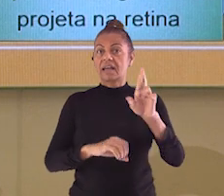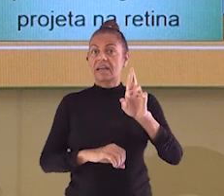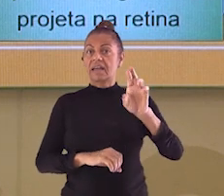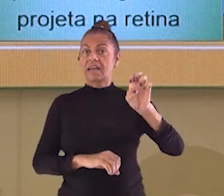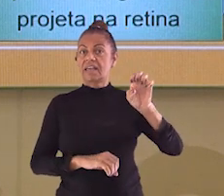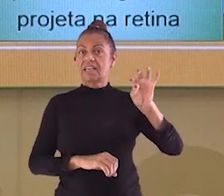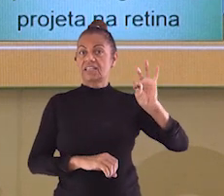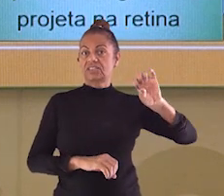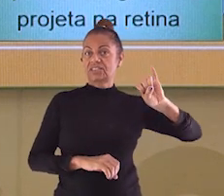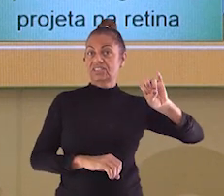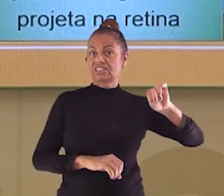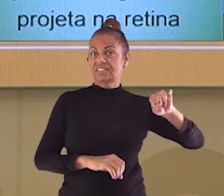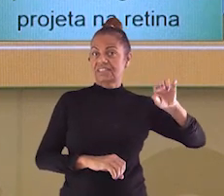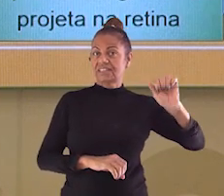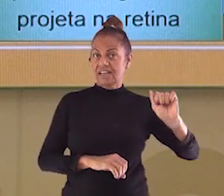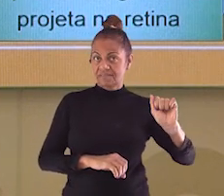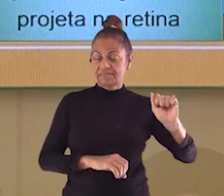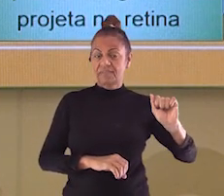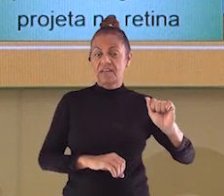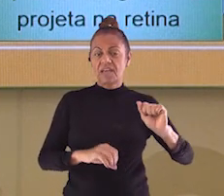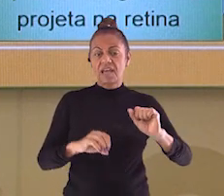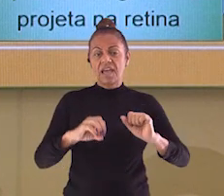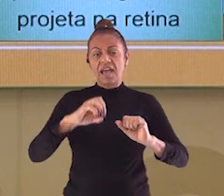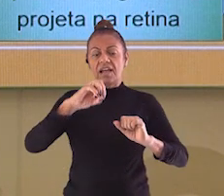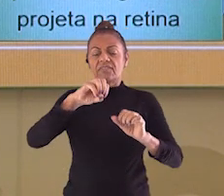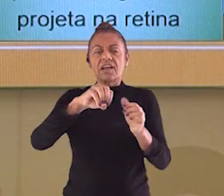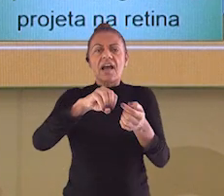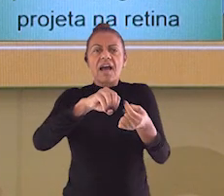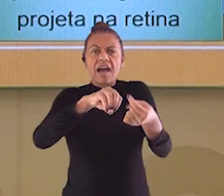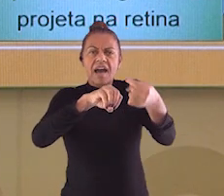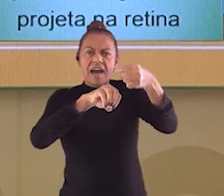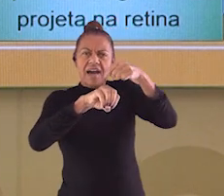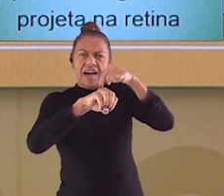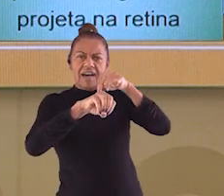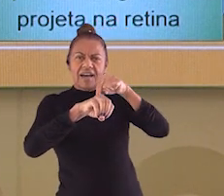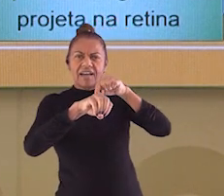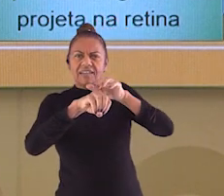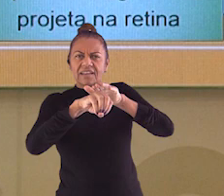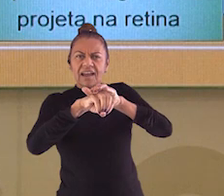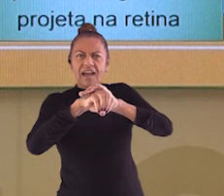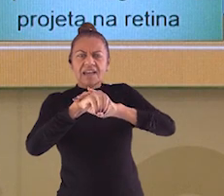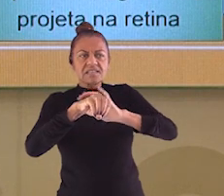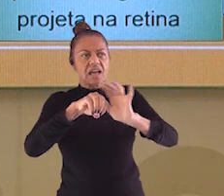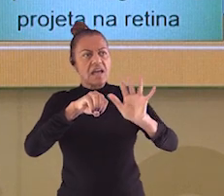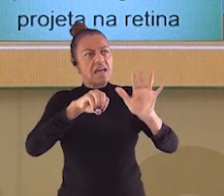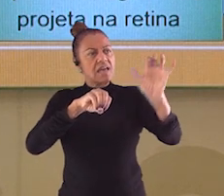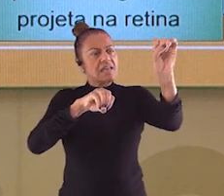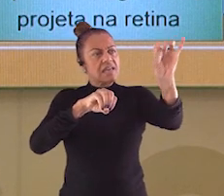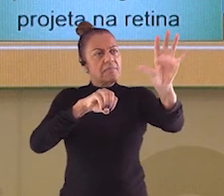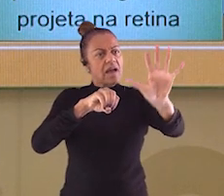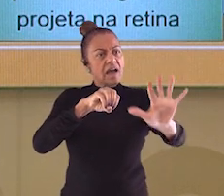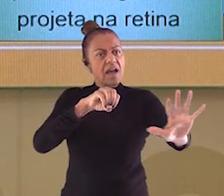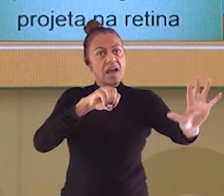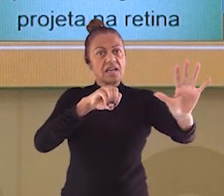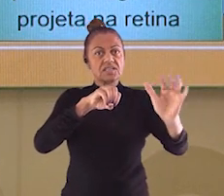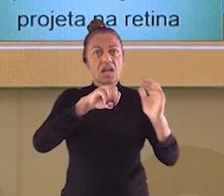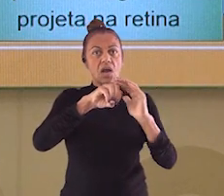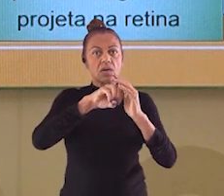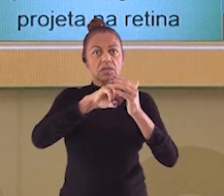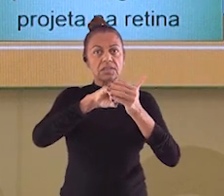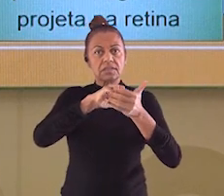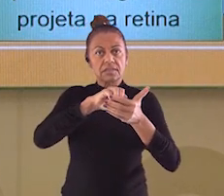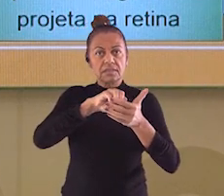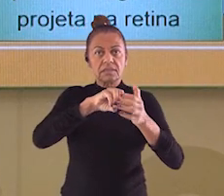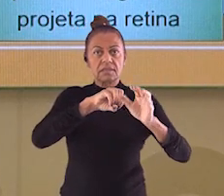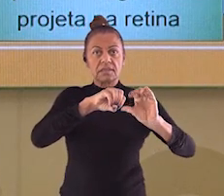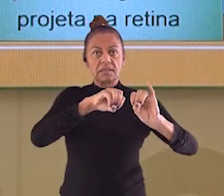Aqui podemos localizar a retina, ela fica um pouquinho atrás, tá? Então a imagem captada pelo cristalino, que fica logo à